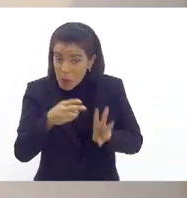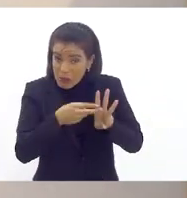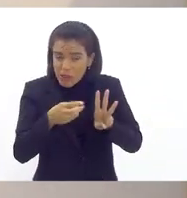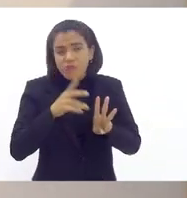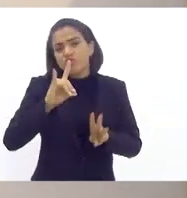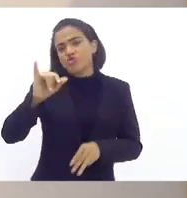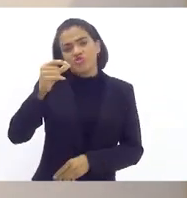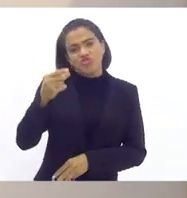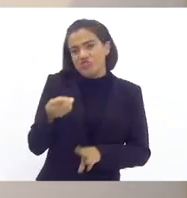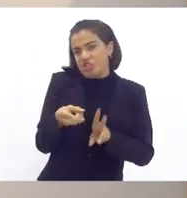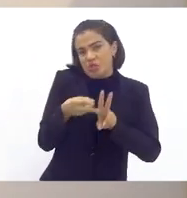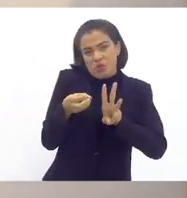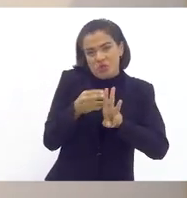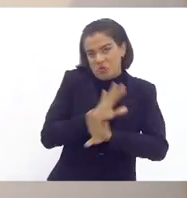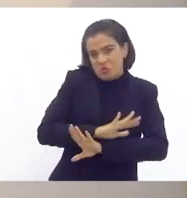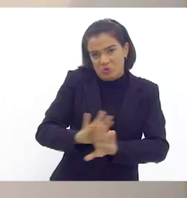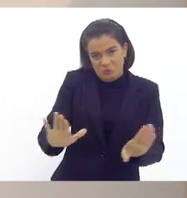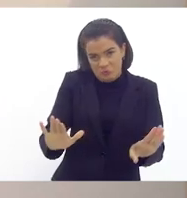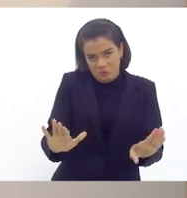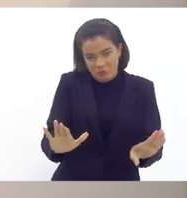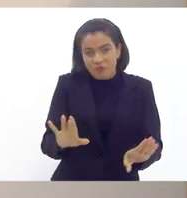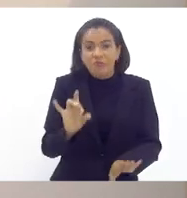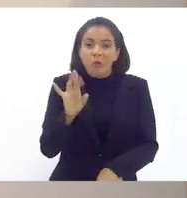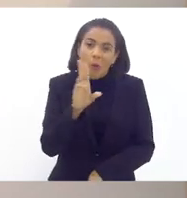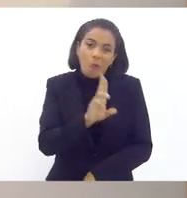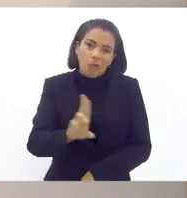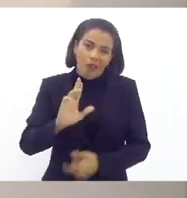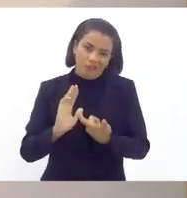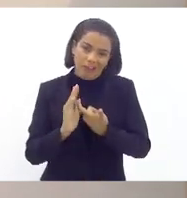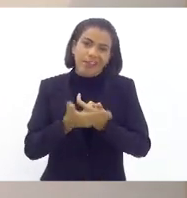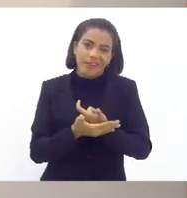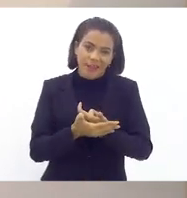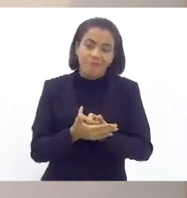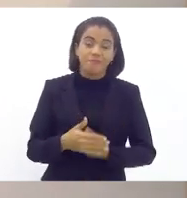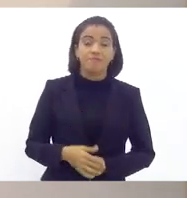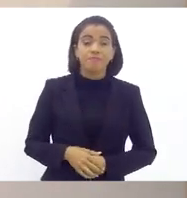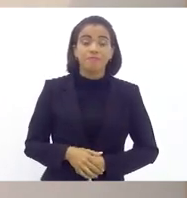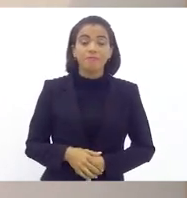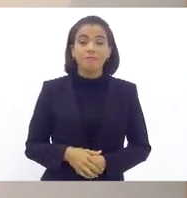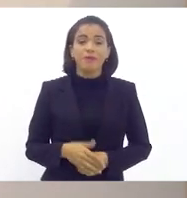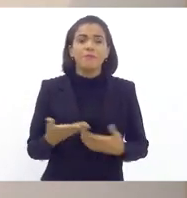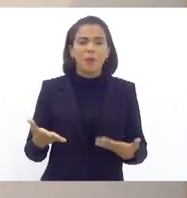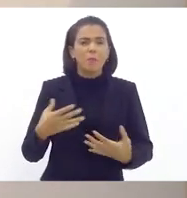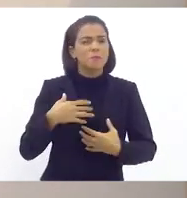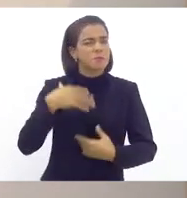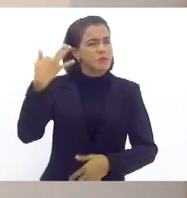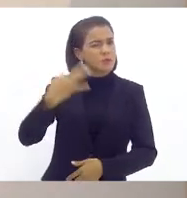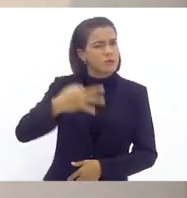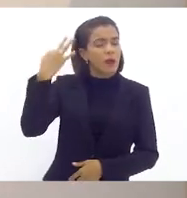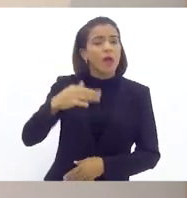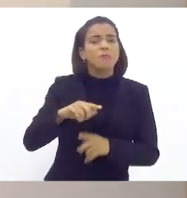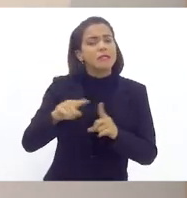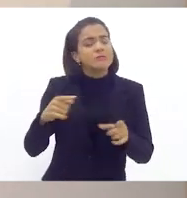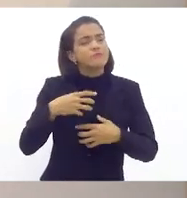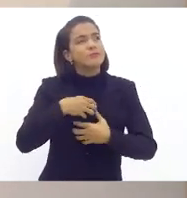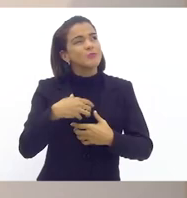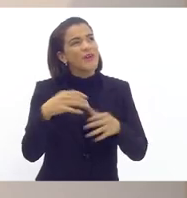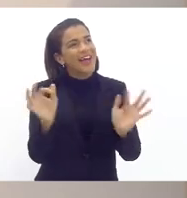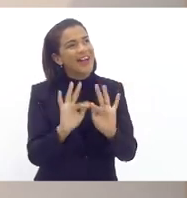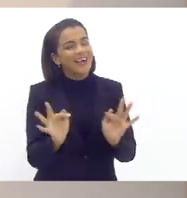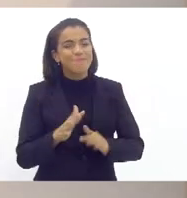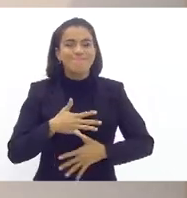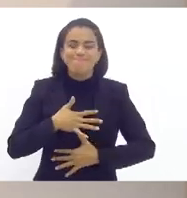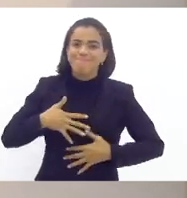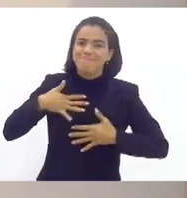dia do índio, que eles ainda se bobear, usavam isso na escola, esse termo ainda. Então, isso me dói muito, mas eu fico feliz também em saber que